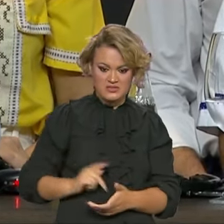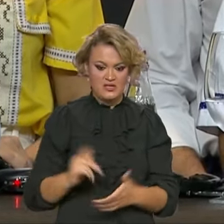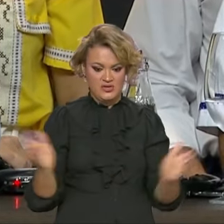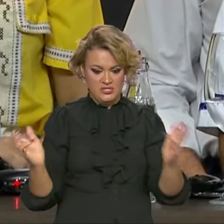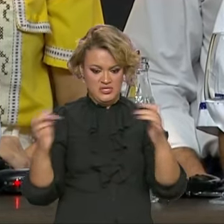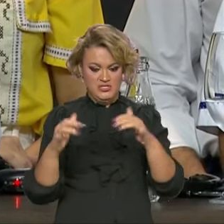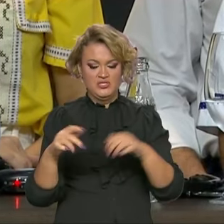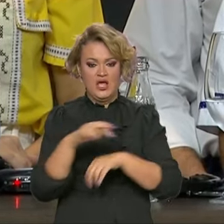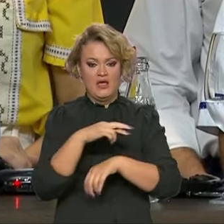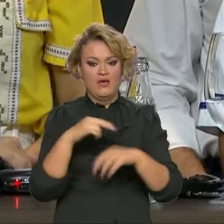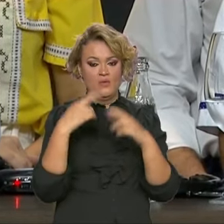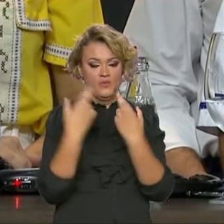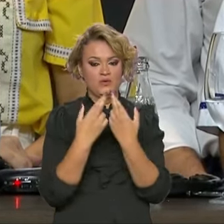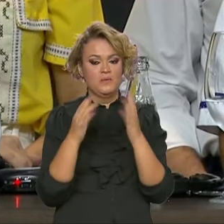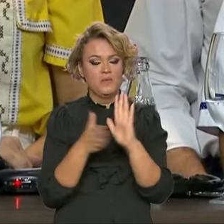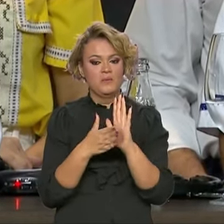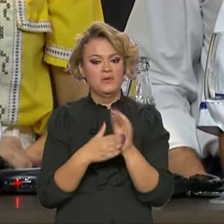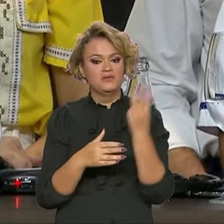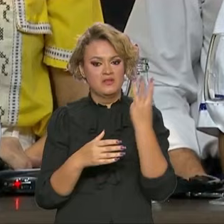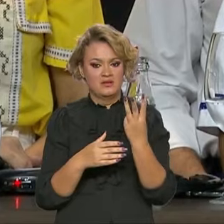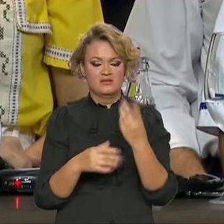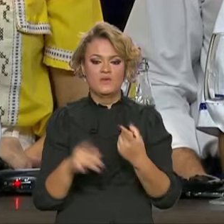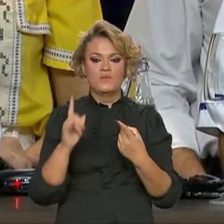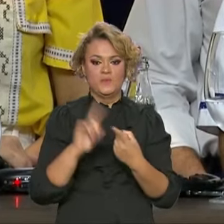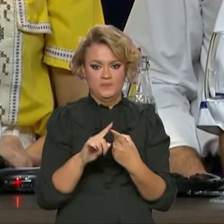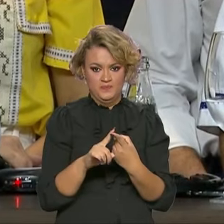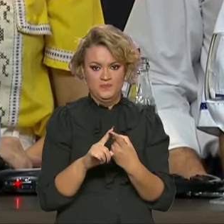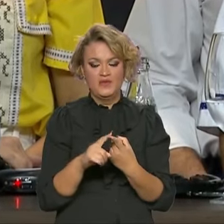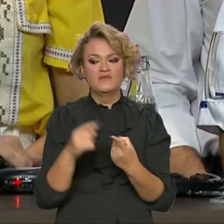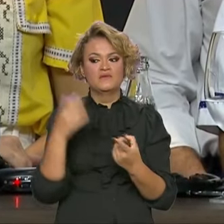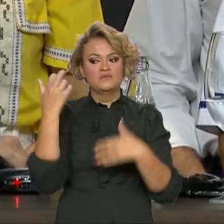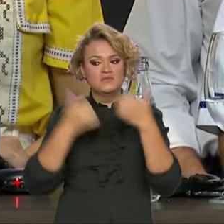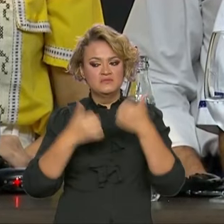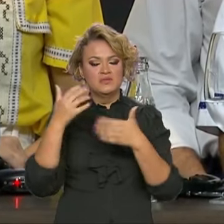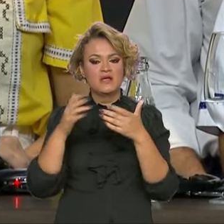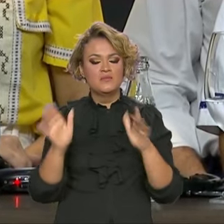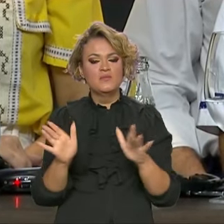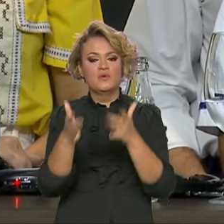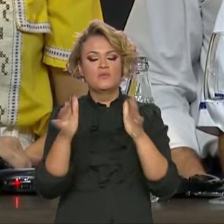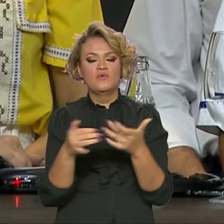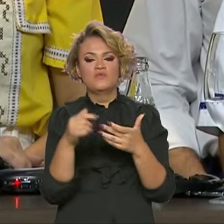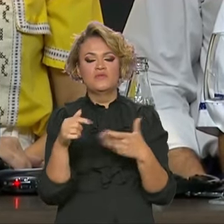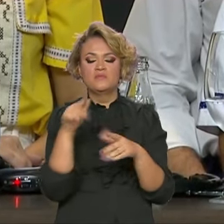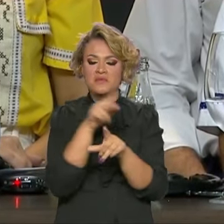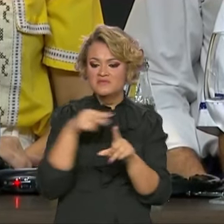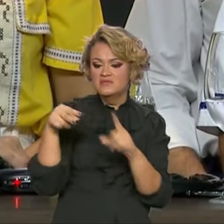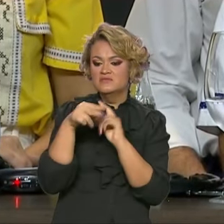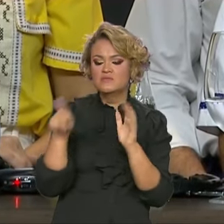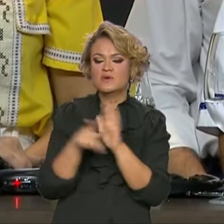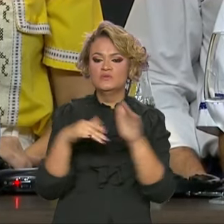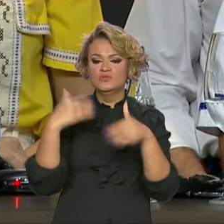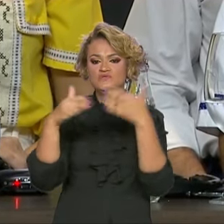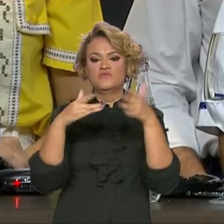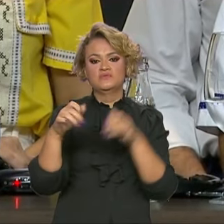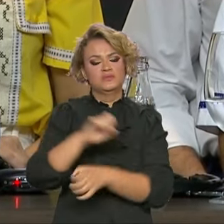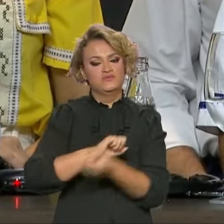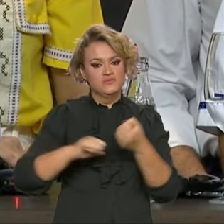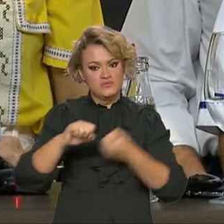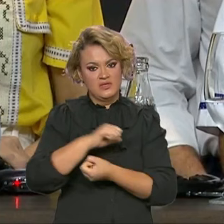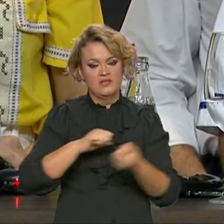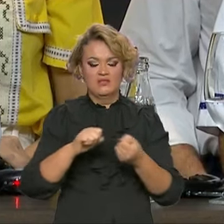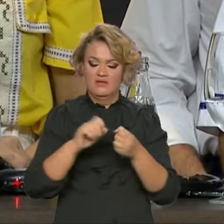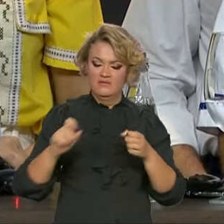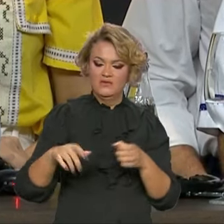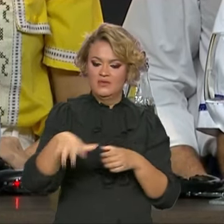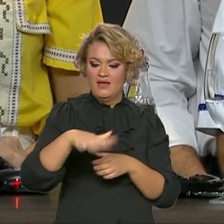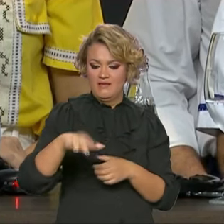três grandes propósitos. Primeiro, vamos discutir e promover uma nova visão de desenvolvimento sustentável e